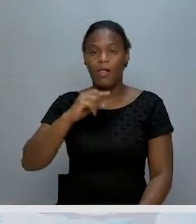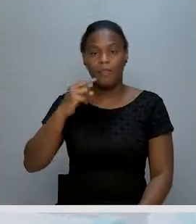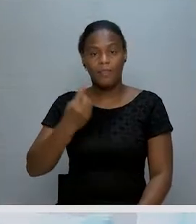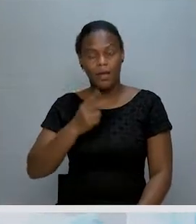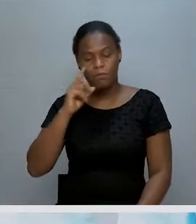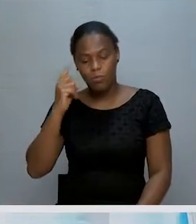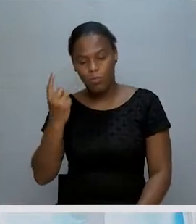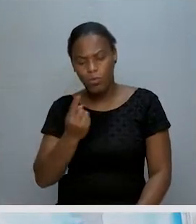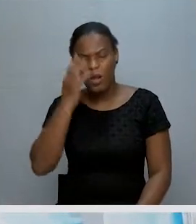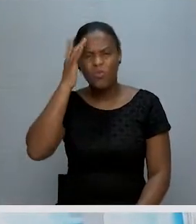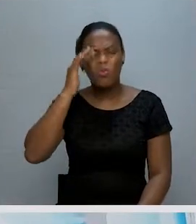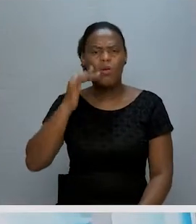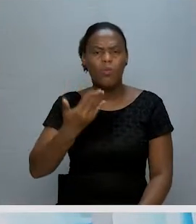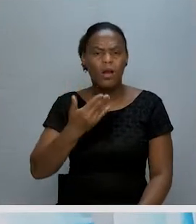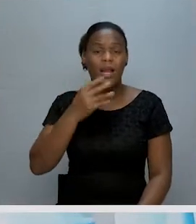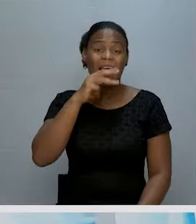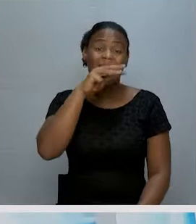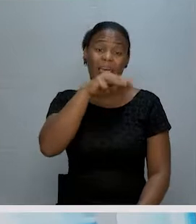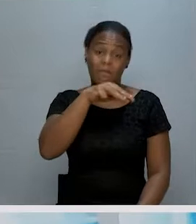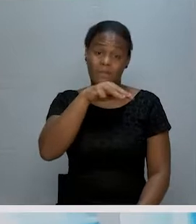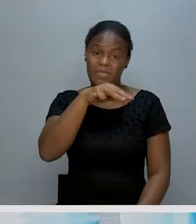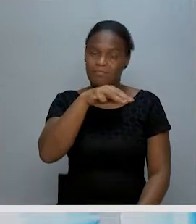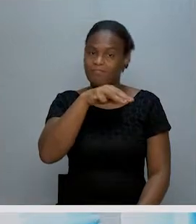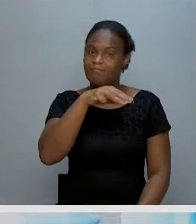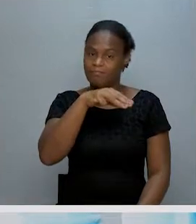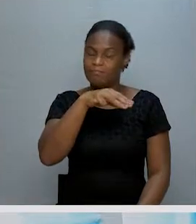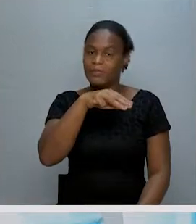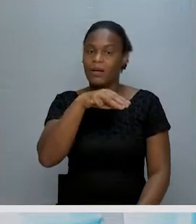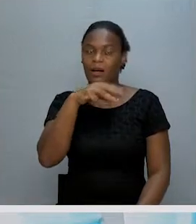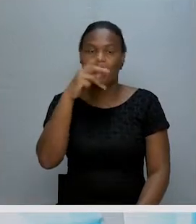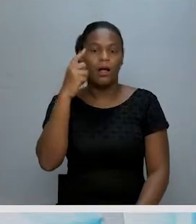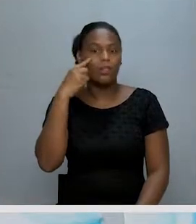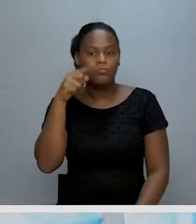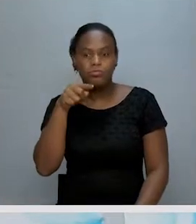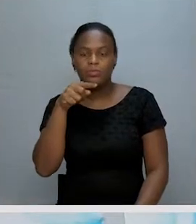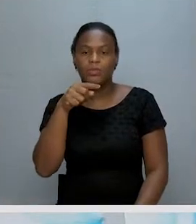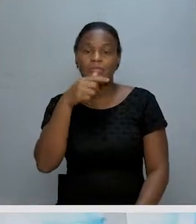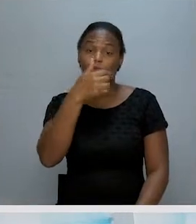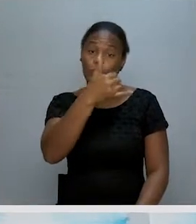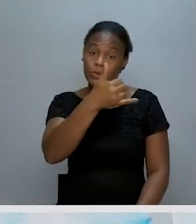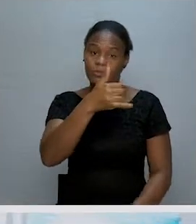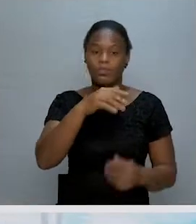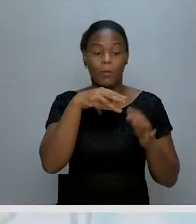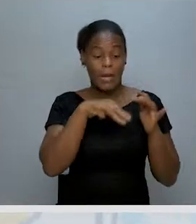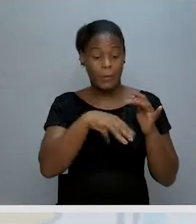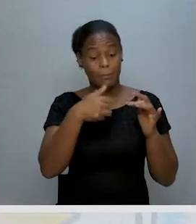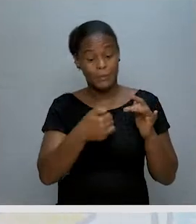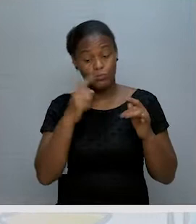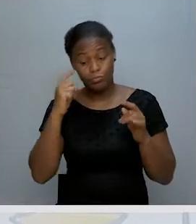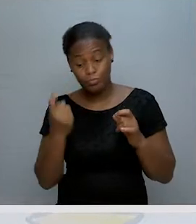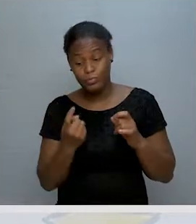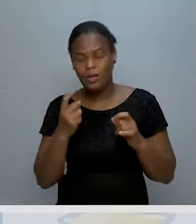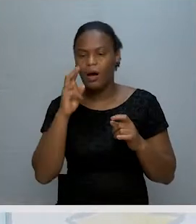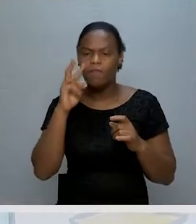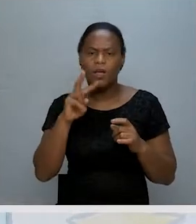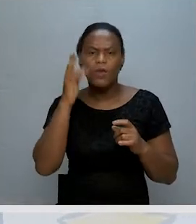devemos ir à procura do MMC, ok? Com o objetivo de